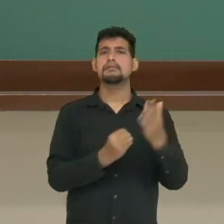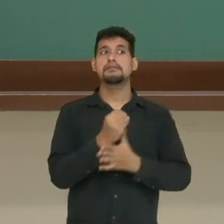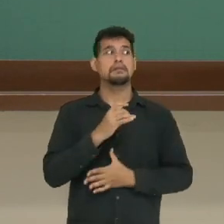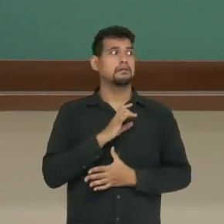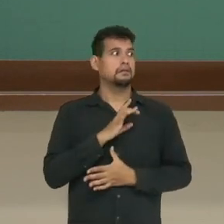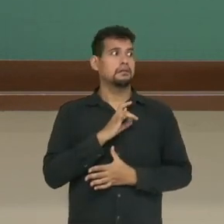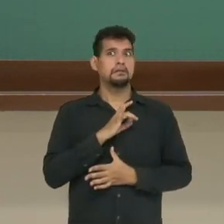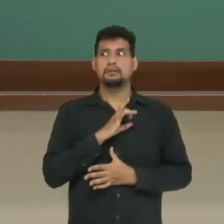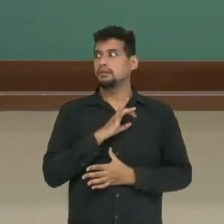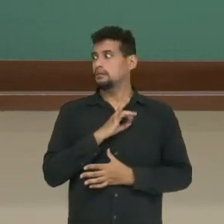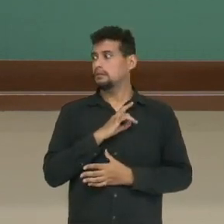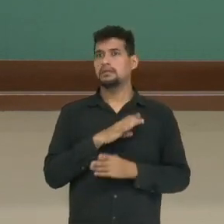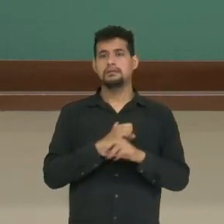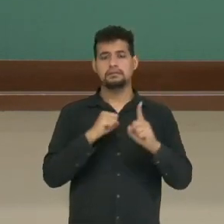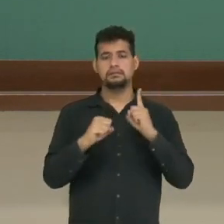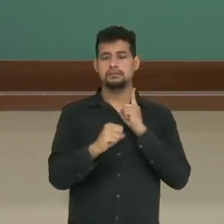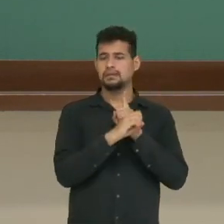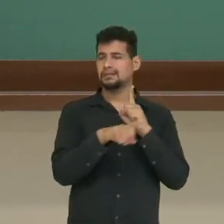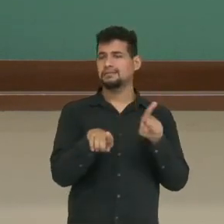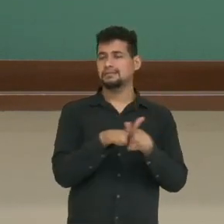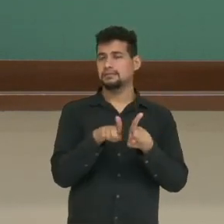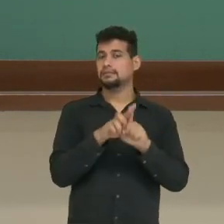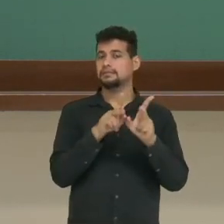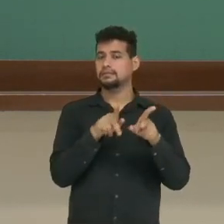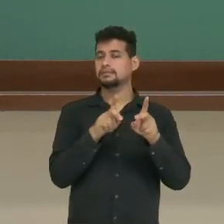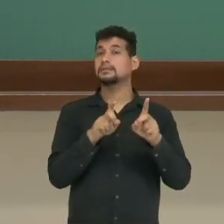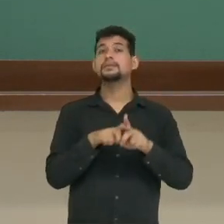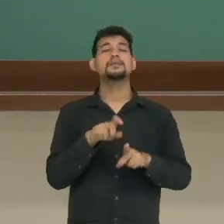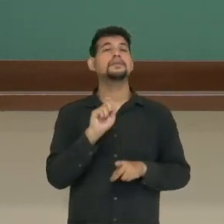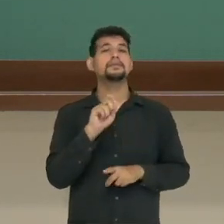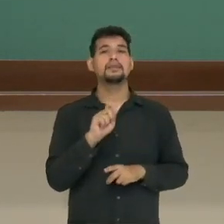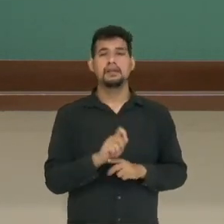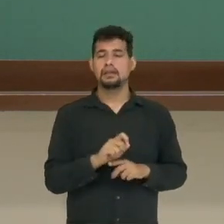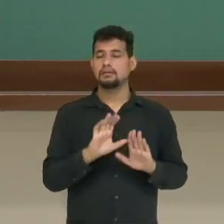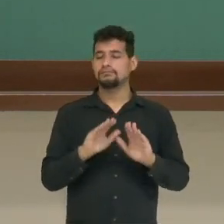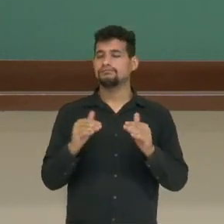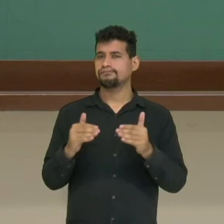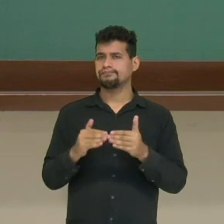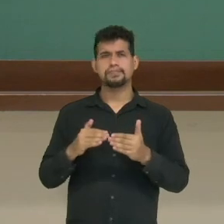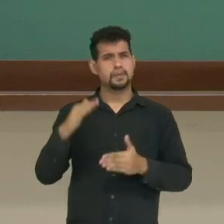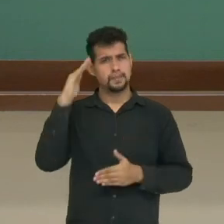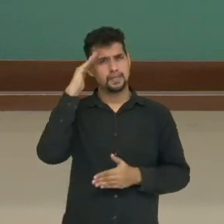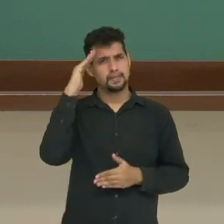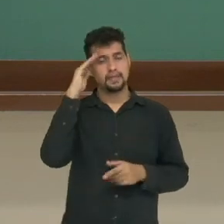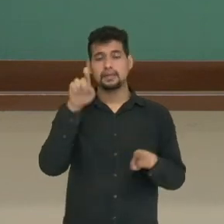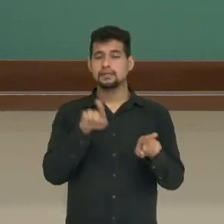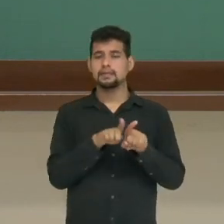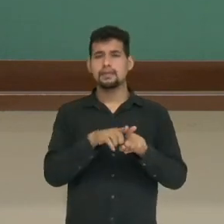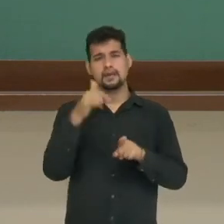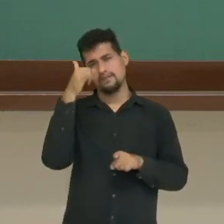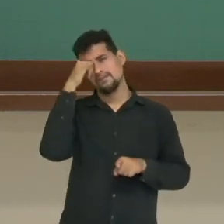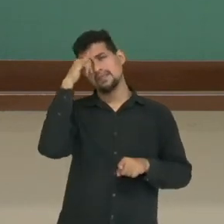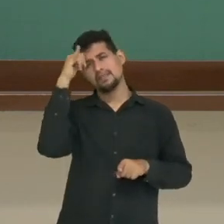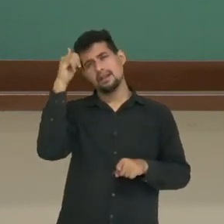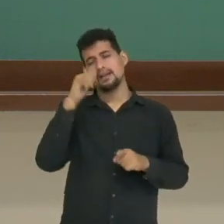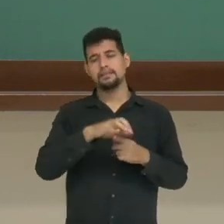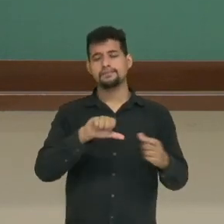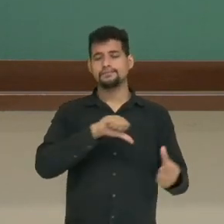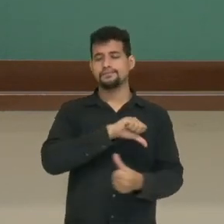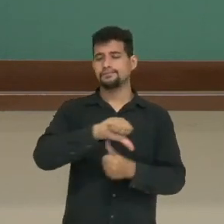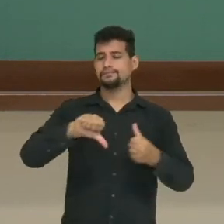na sociedade e mostrar ainda uma dependência em relação ao regime militar, a tentativa de evitar a transição para